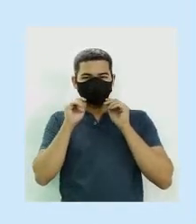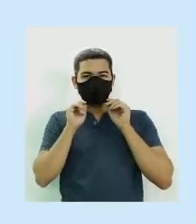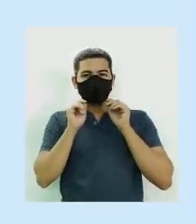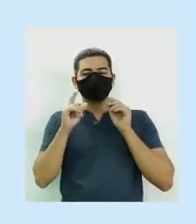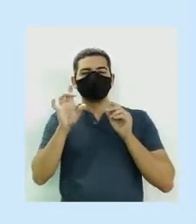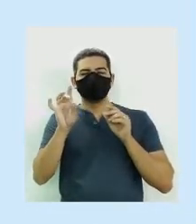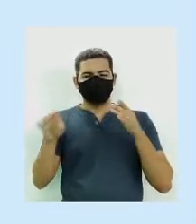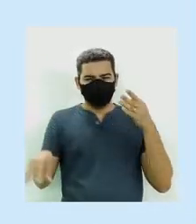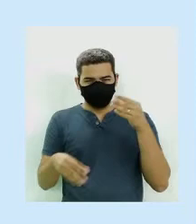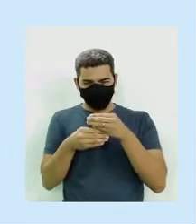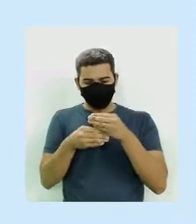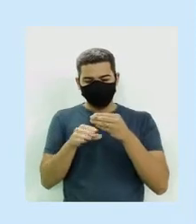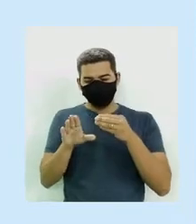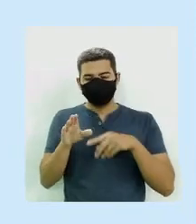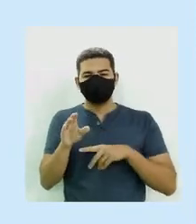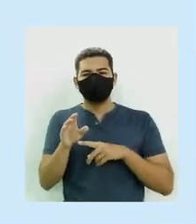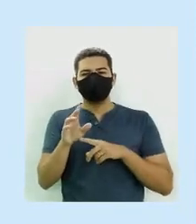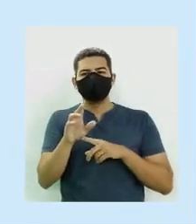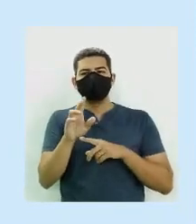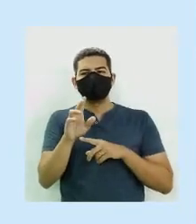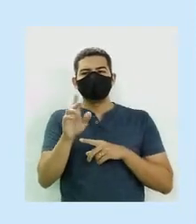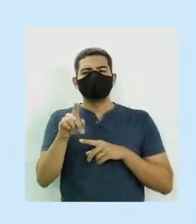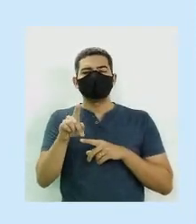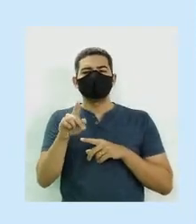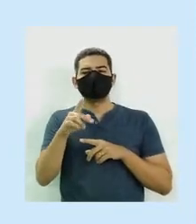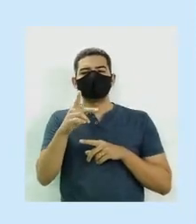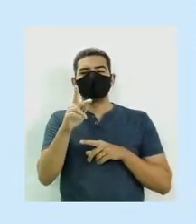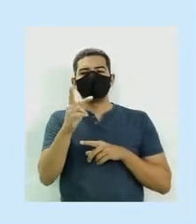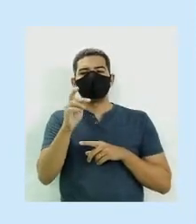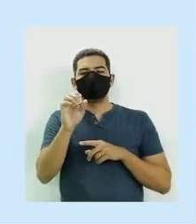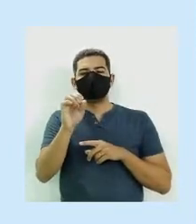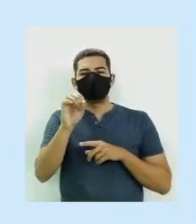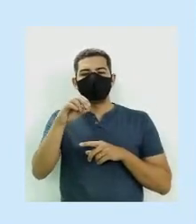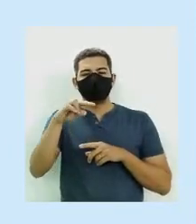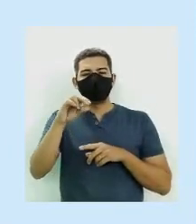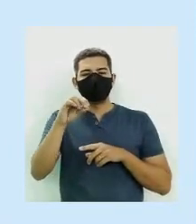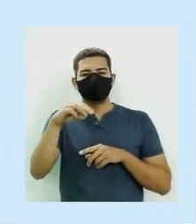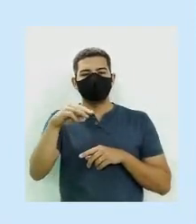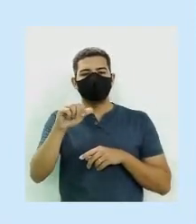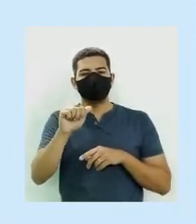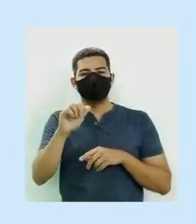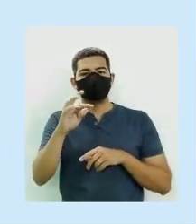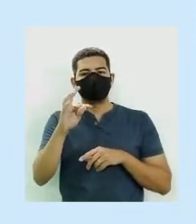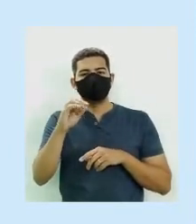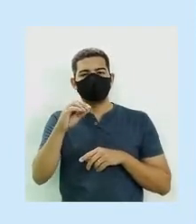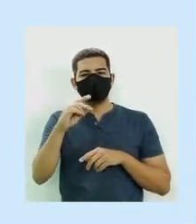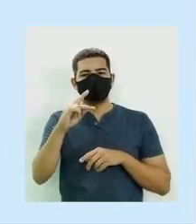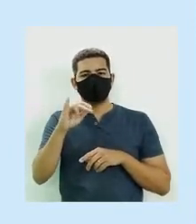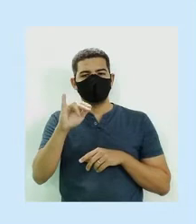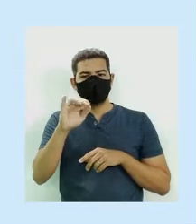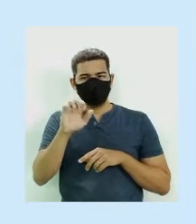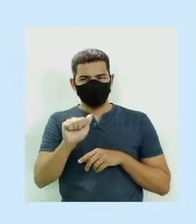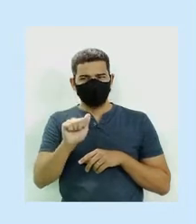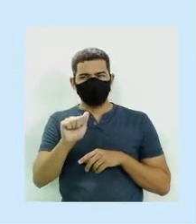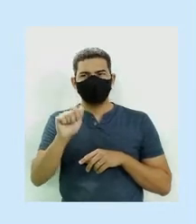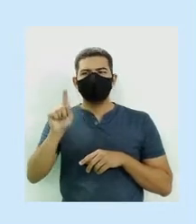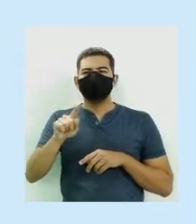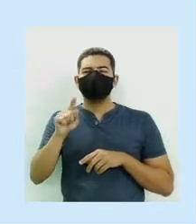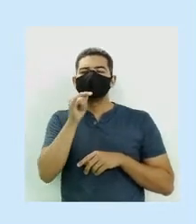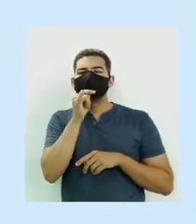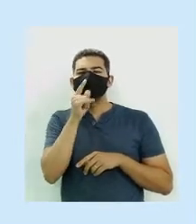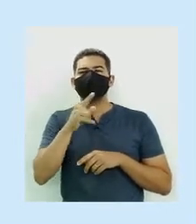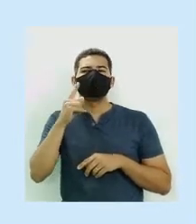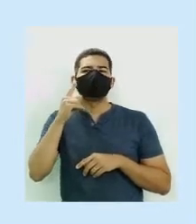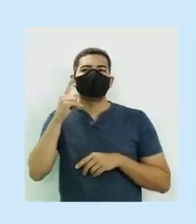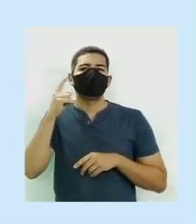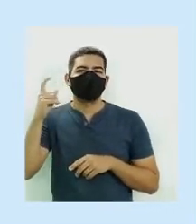observação. Onomatopeia é aquela figura de linguagem que faz a representação de alguns sons do nosso cotidiano.